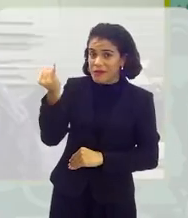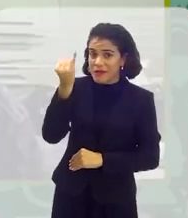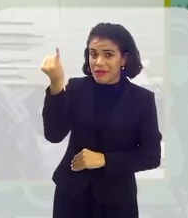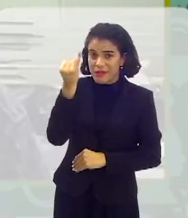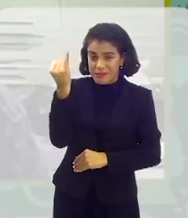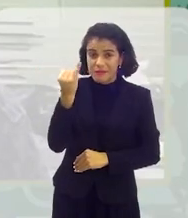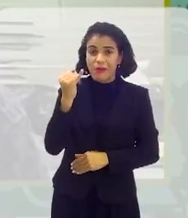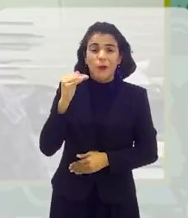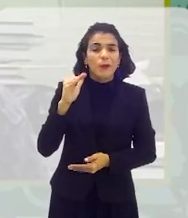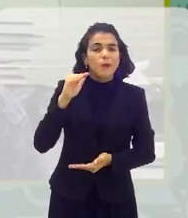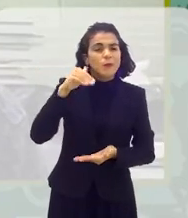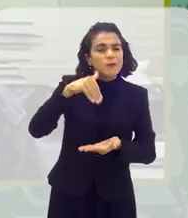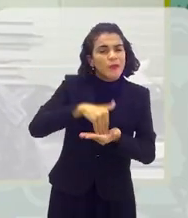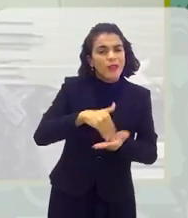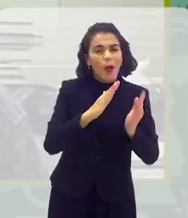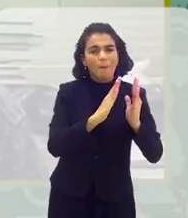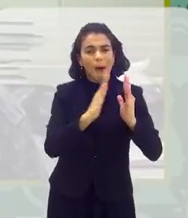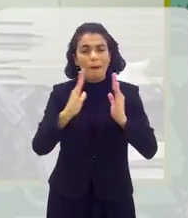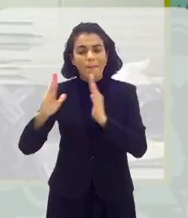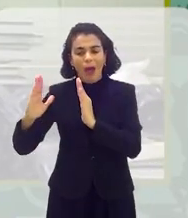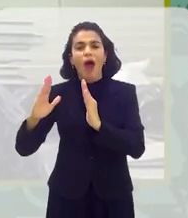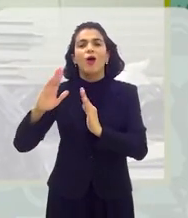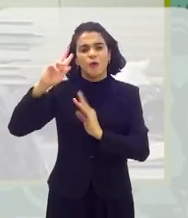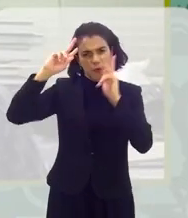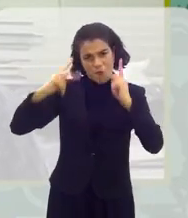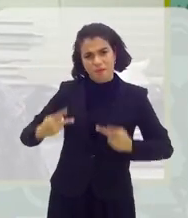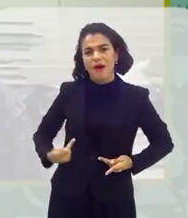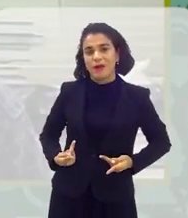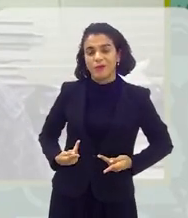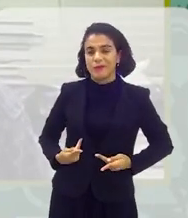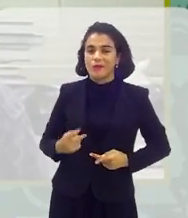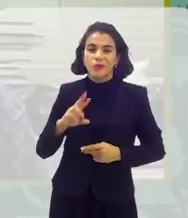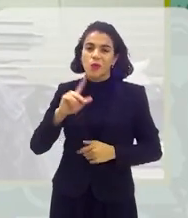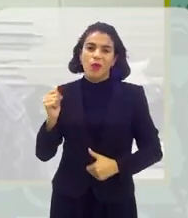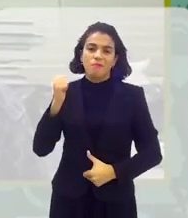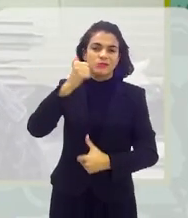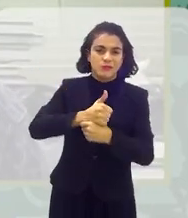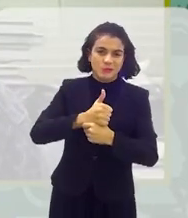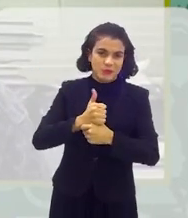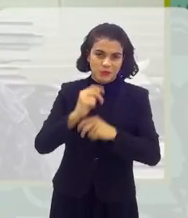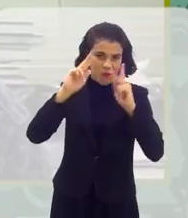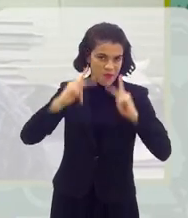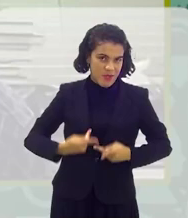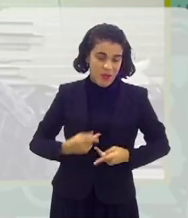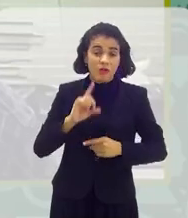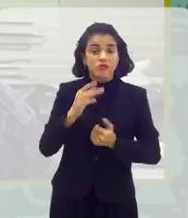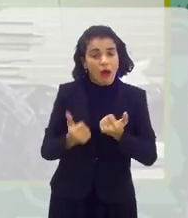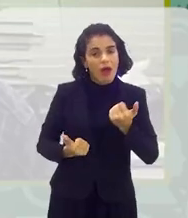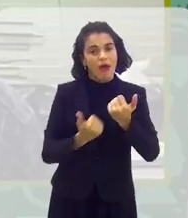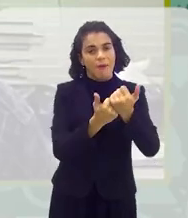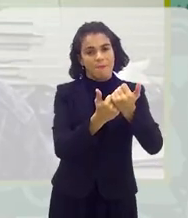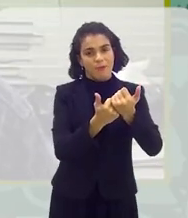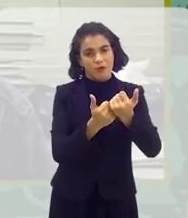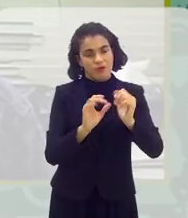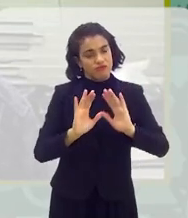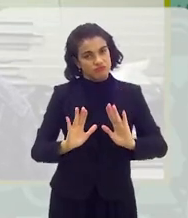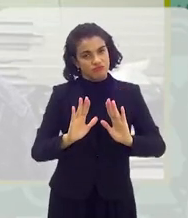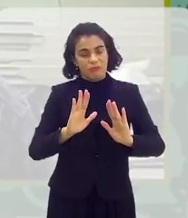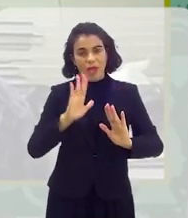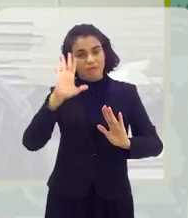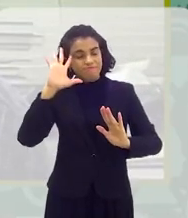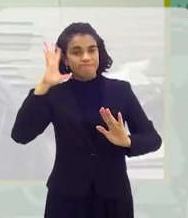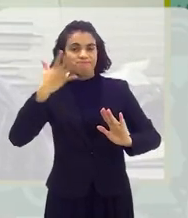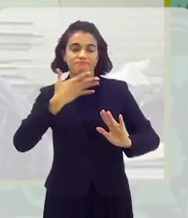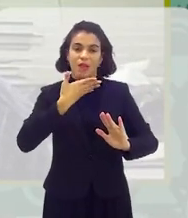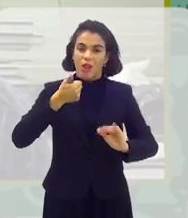é muito importante você tem que ter no final do processo o ser humano a máquina não é para substituir ser humano essa é uma ferramenta de apoio para